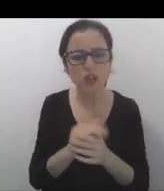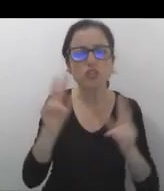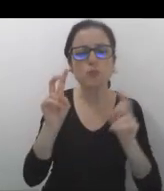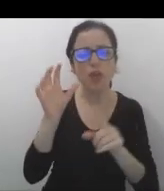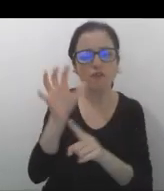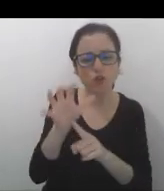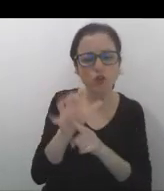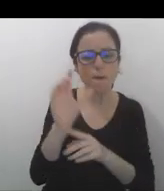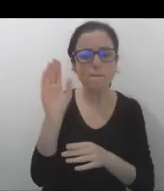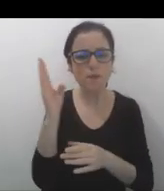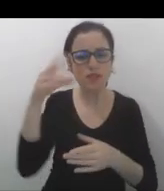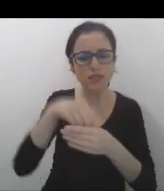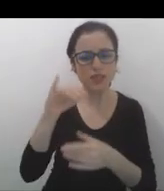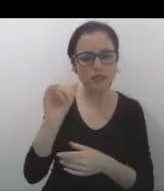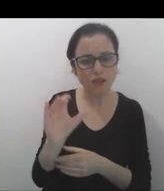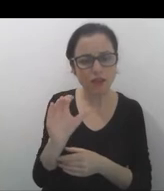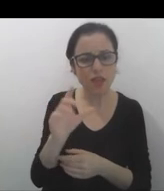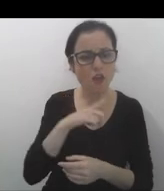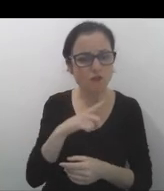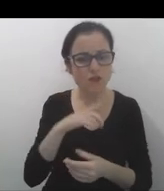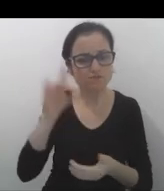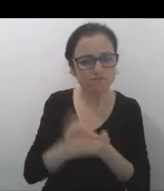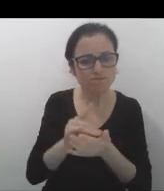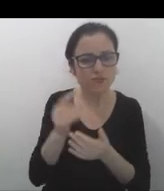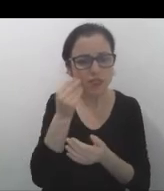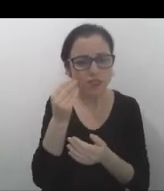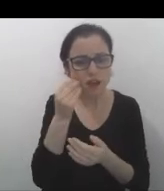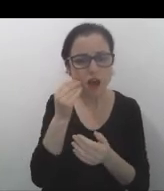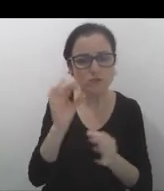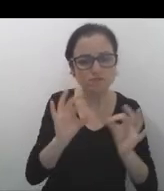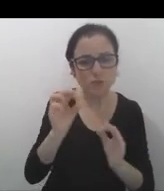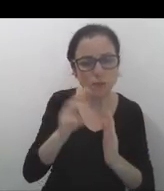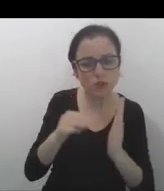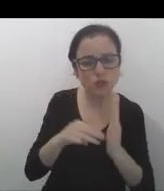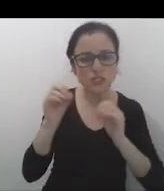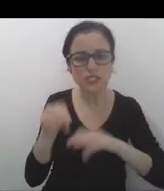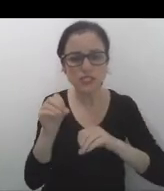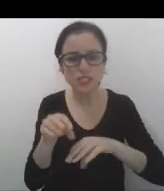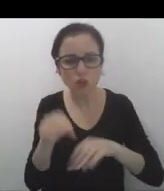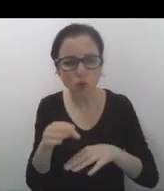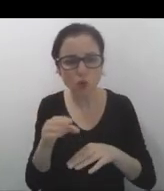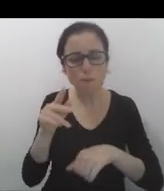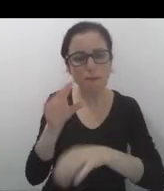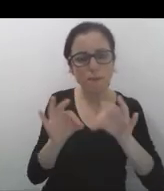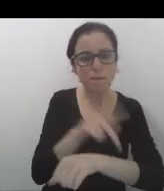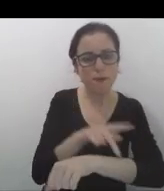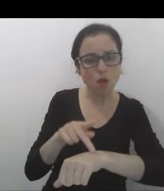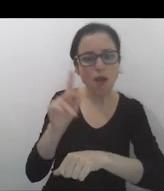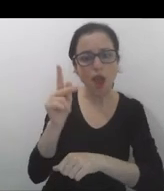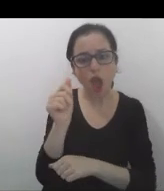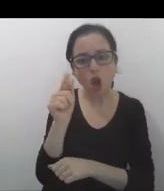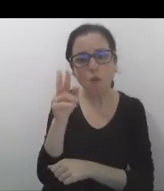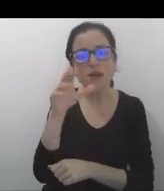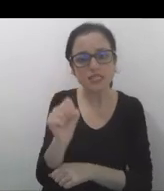Ele pergunta sobre a influência da Bauhaus no IAC. Houve realmente uma tentativa de aplicar a metodologia de ensino,